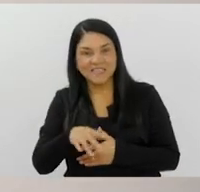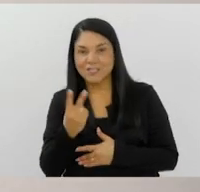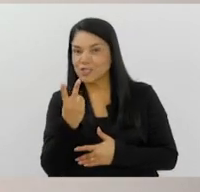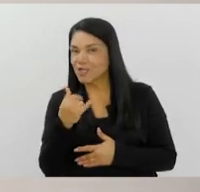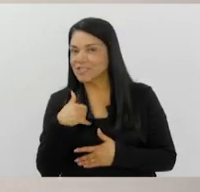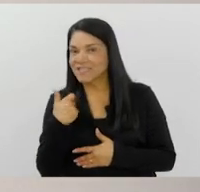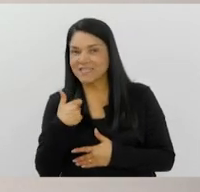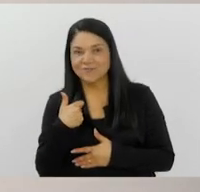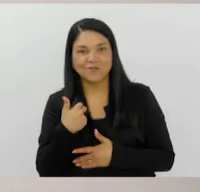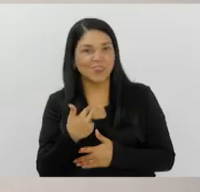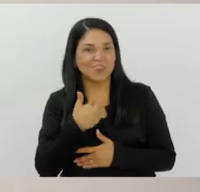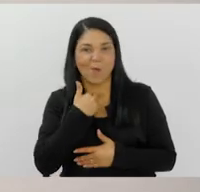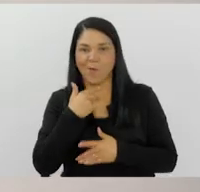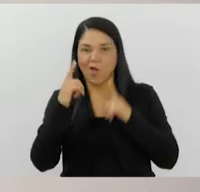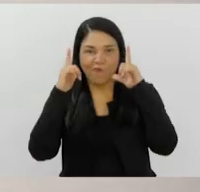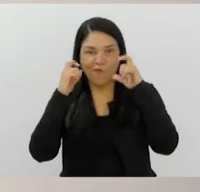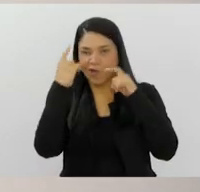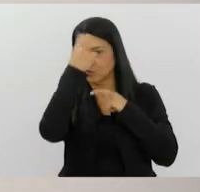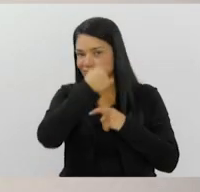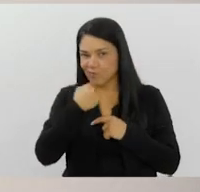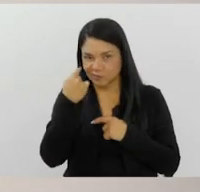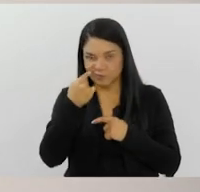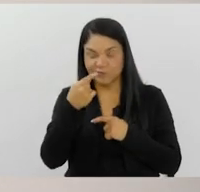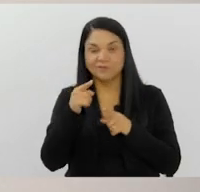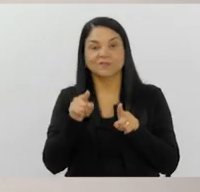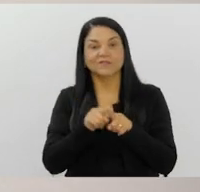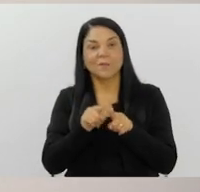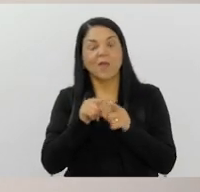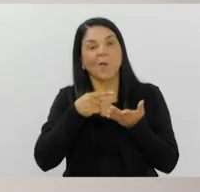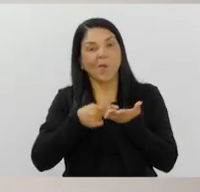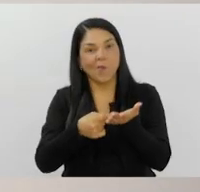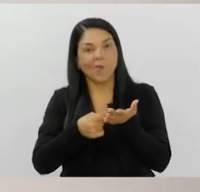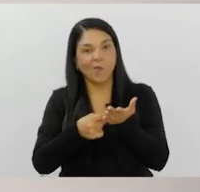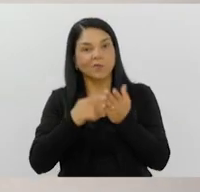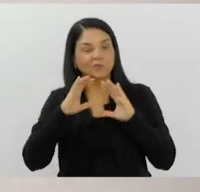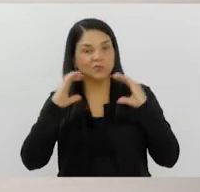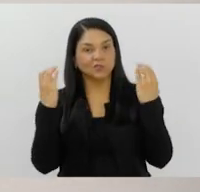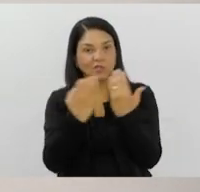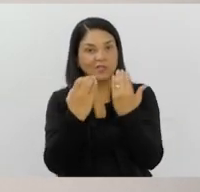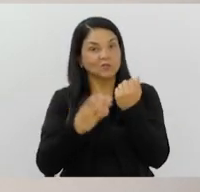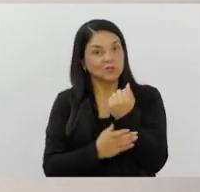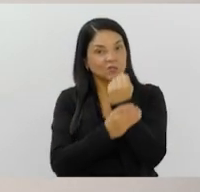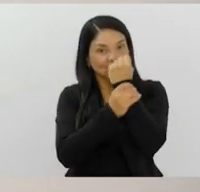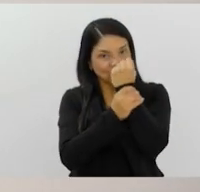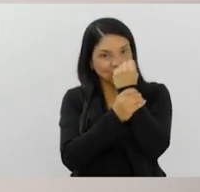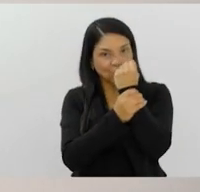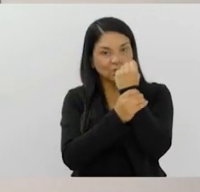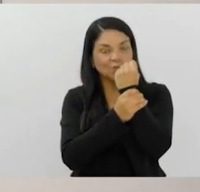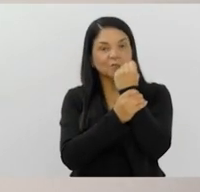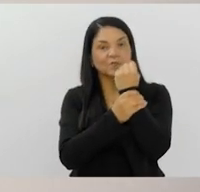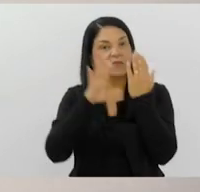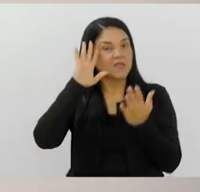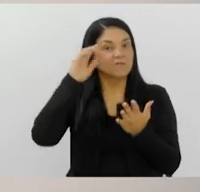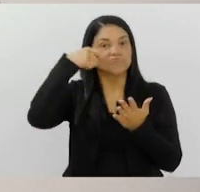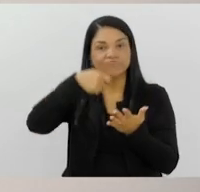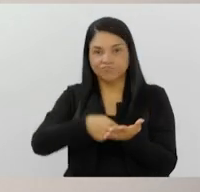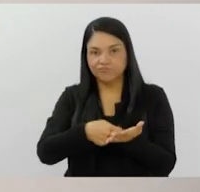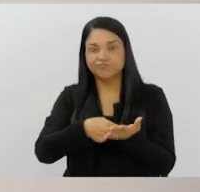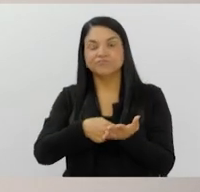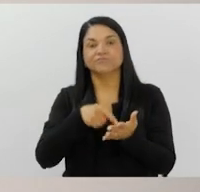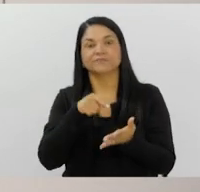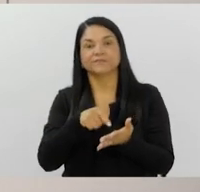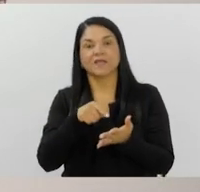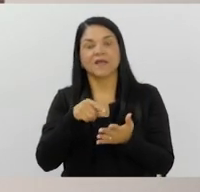sendo datif cadas eh o próprio acordo do estádio seguro define que a idade mínima eh